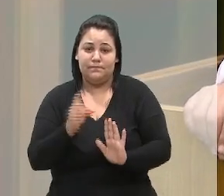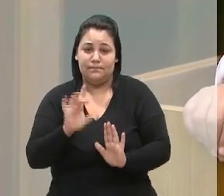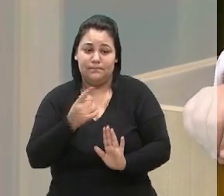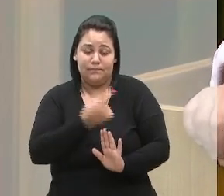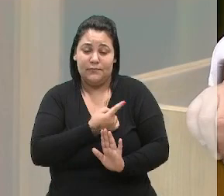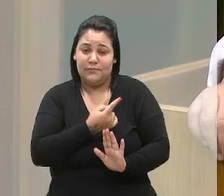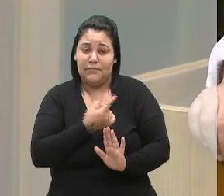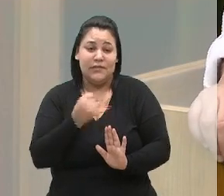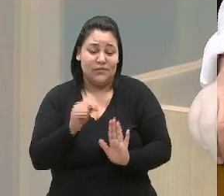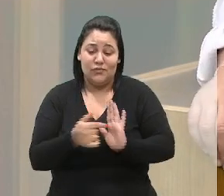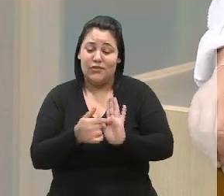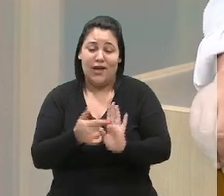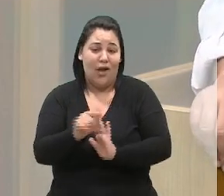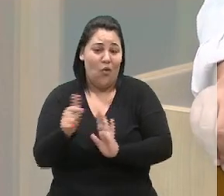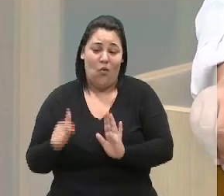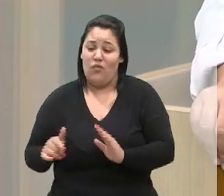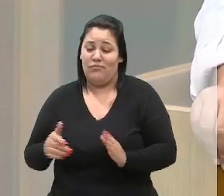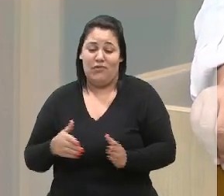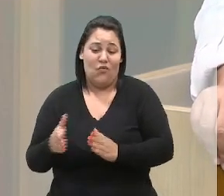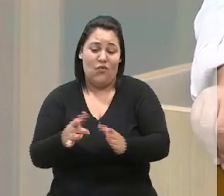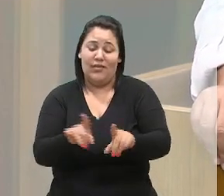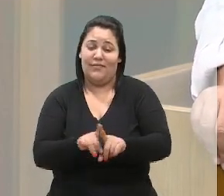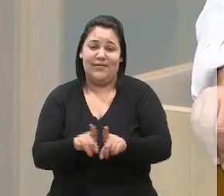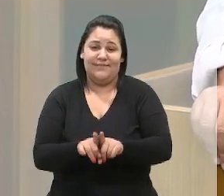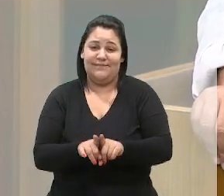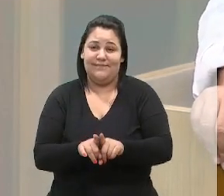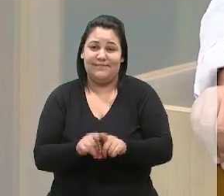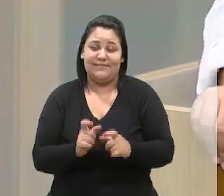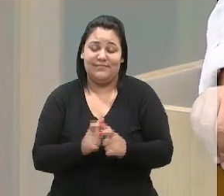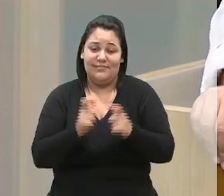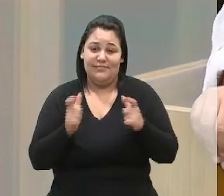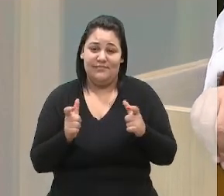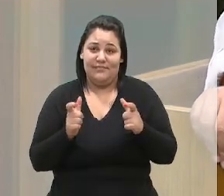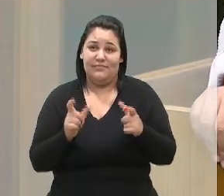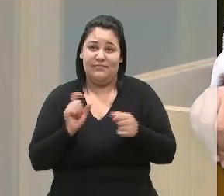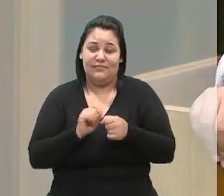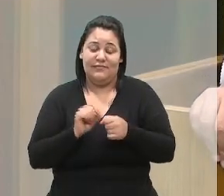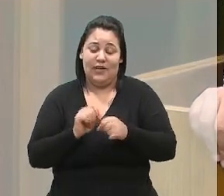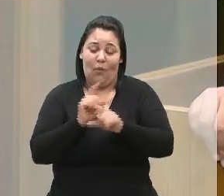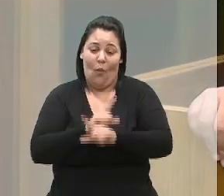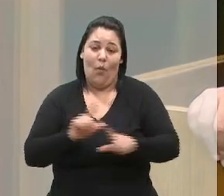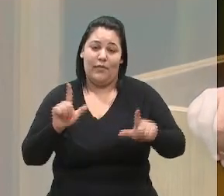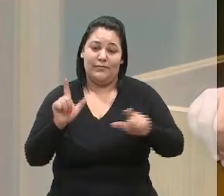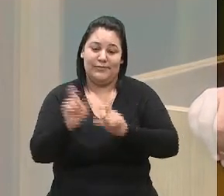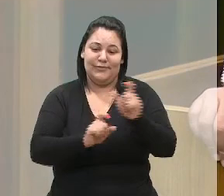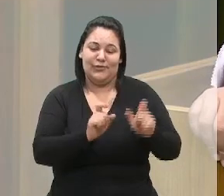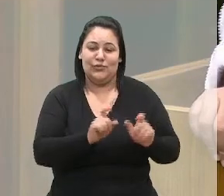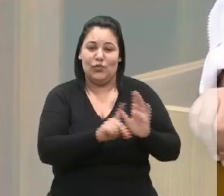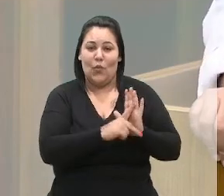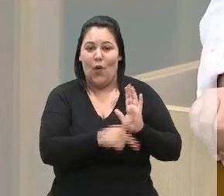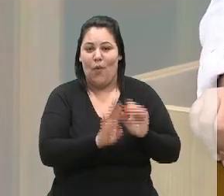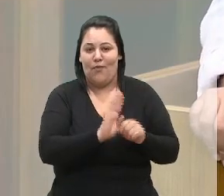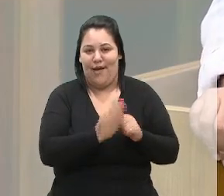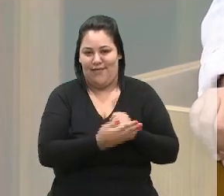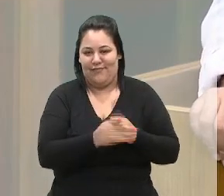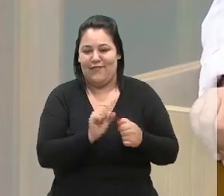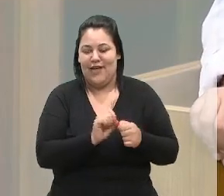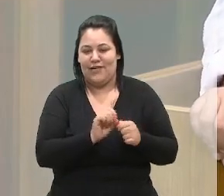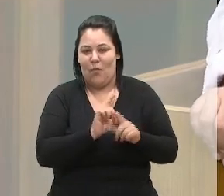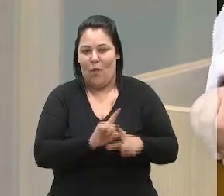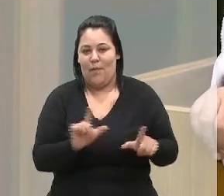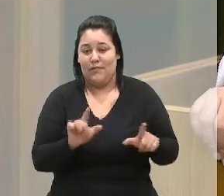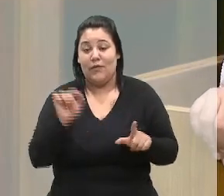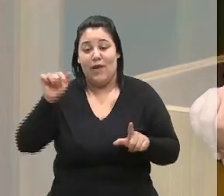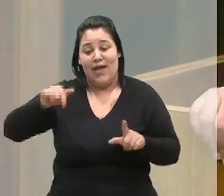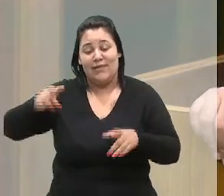as outras ruas, a grande parte dos moradores fizeram essa roçada, fizeram essa capina. Então essa capina é